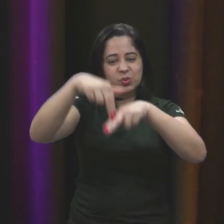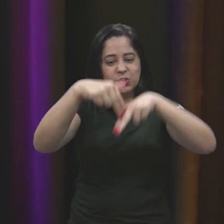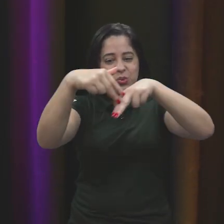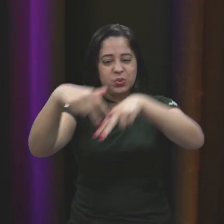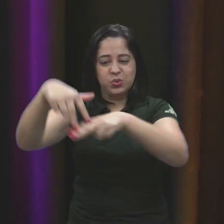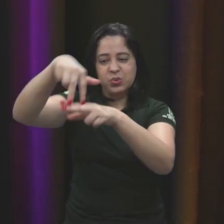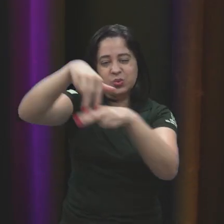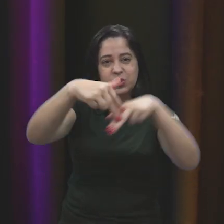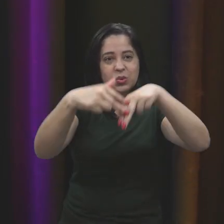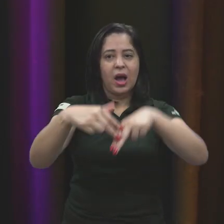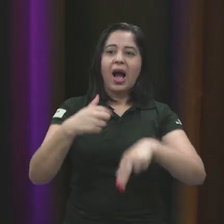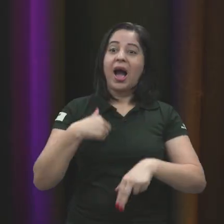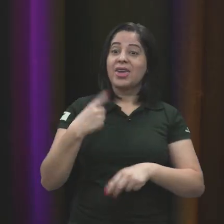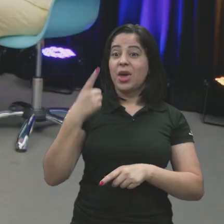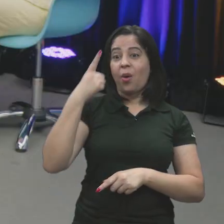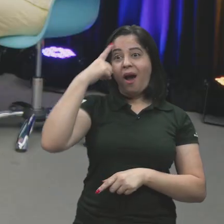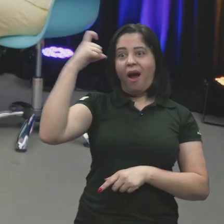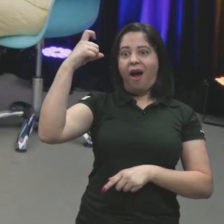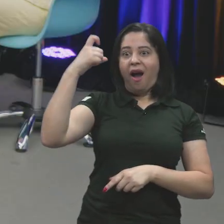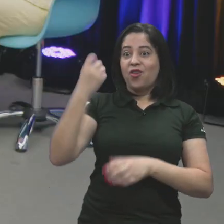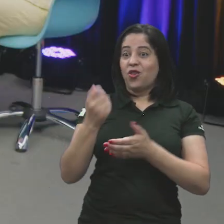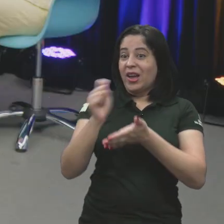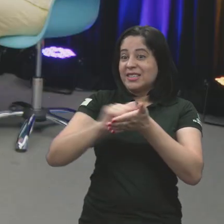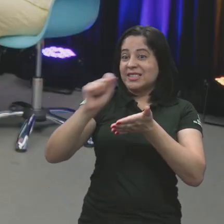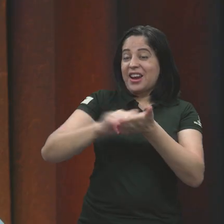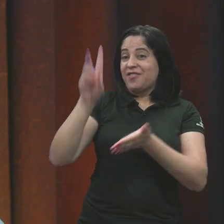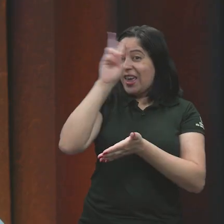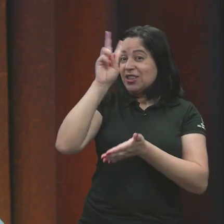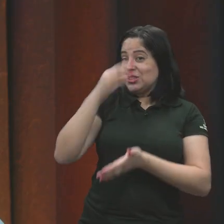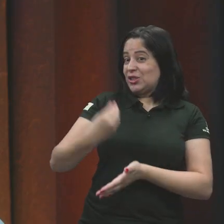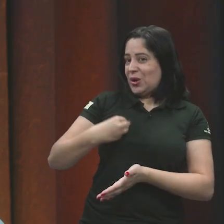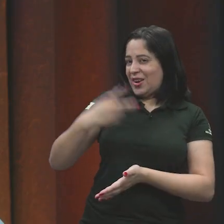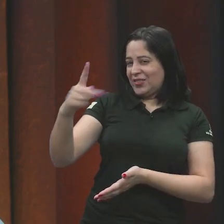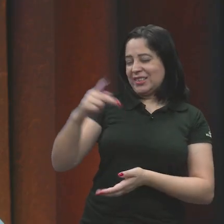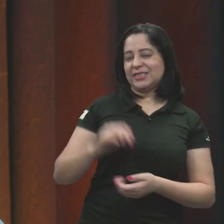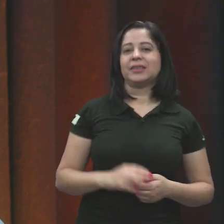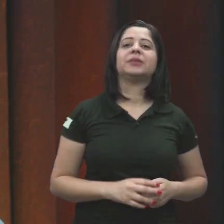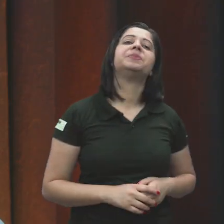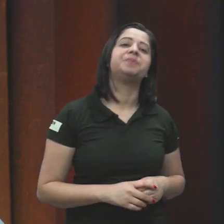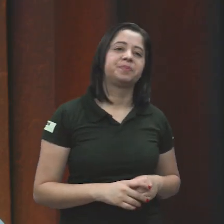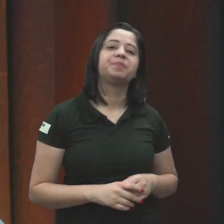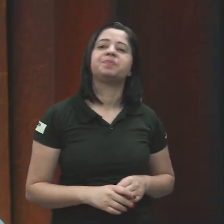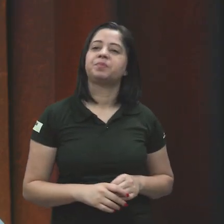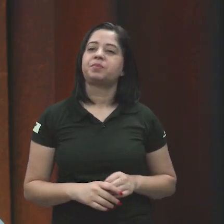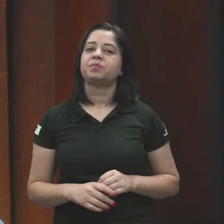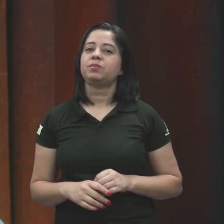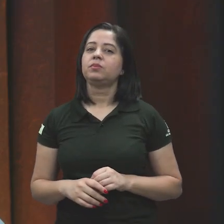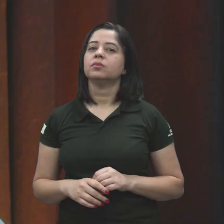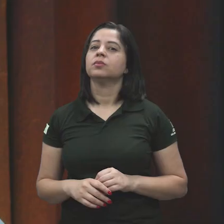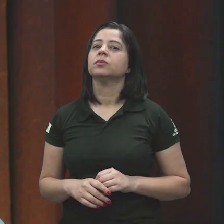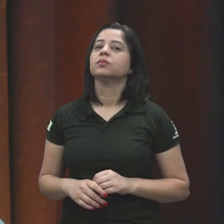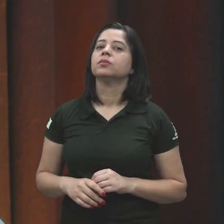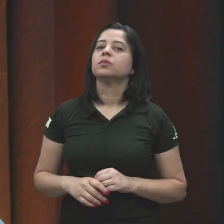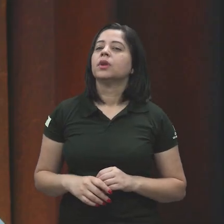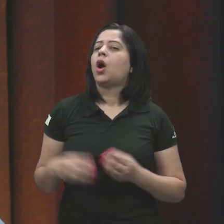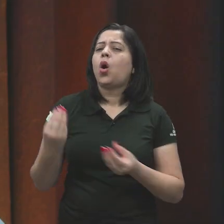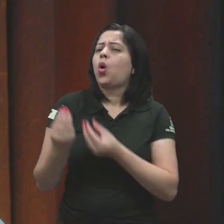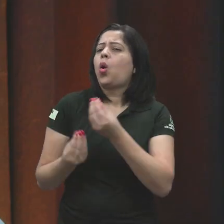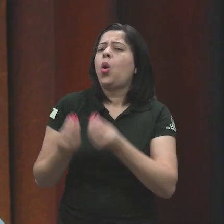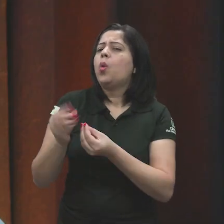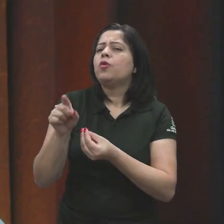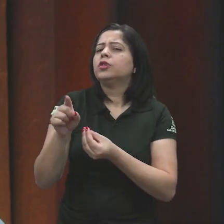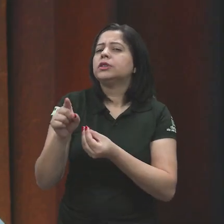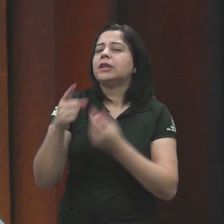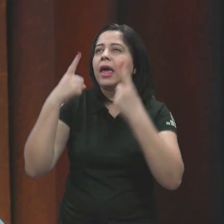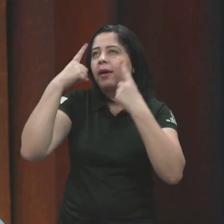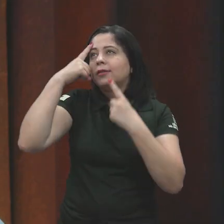e o mar e aquela coisa toda. Legal. E como a sua formação em história influencia a maneira como você constrói essas narrativas